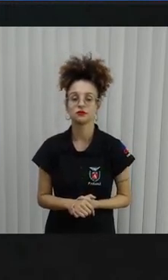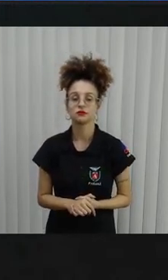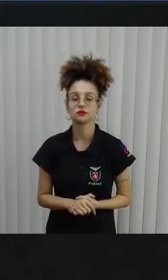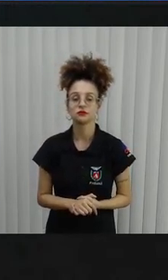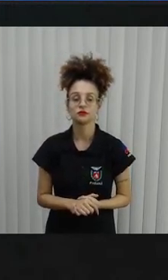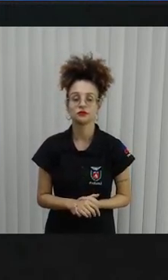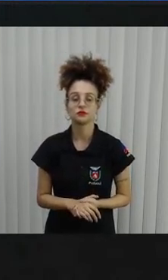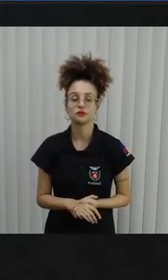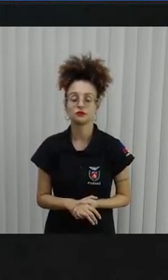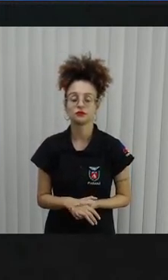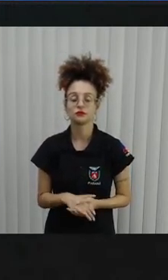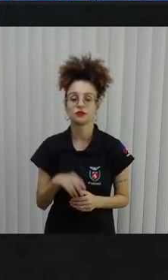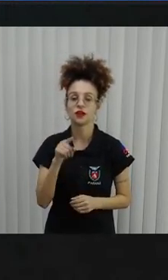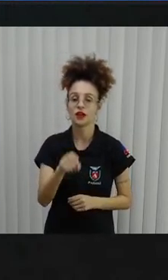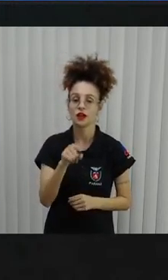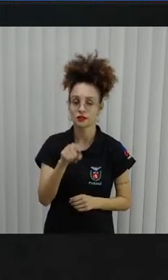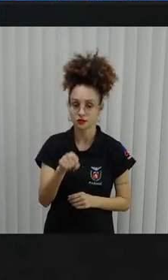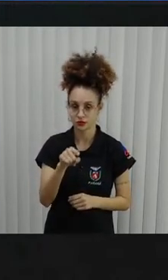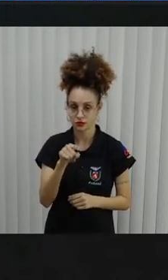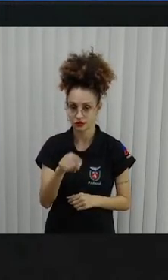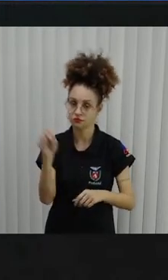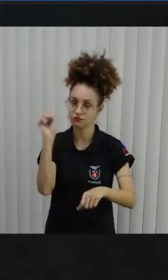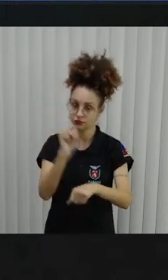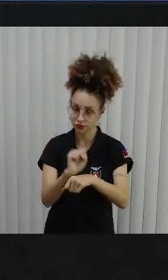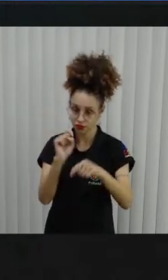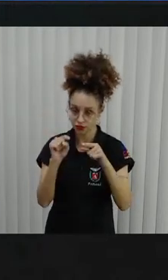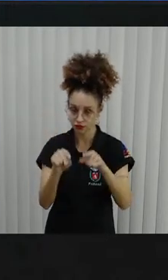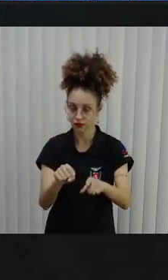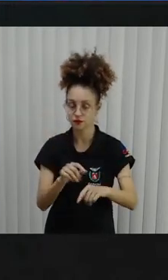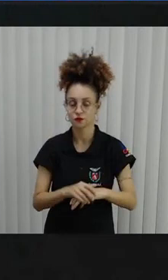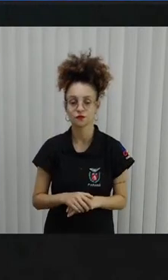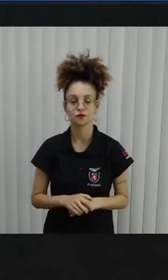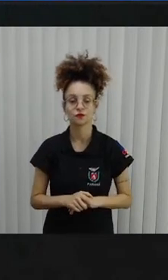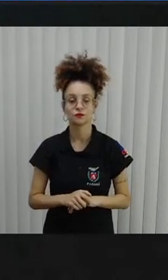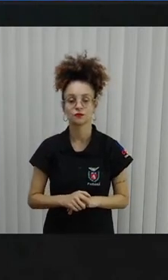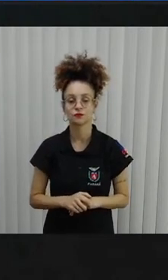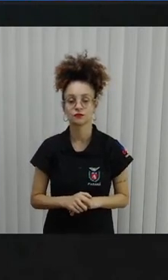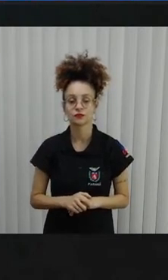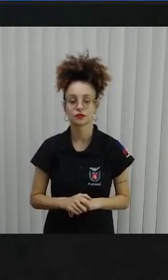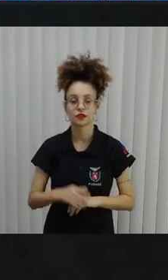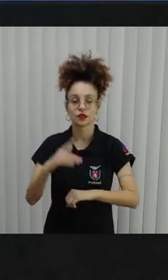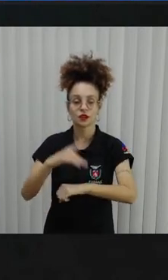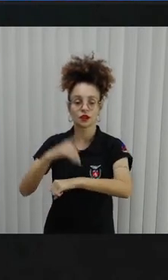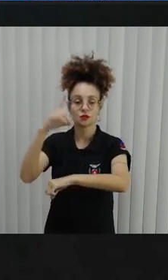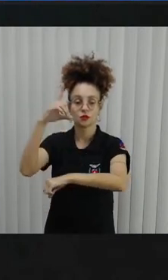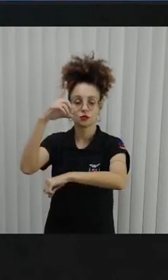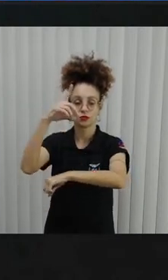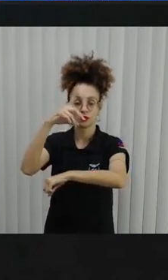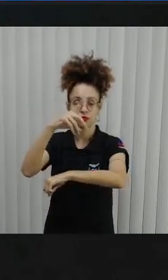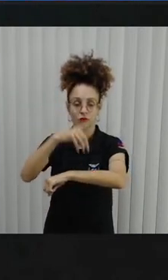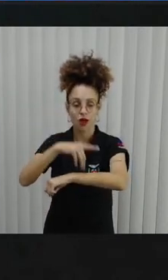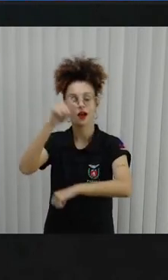alterar, pare este script, beleza? Parei tudo aqui, tô aqui. Vou pular. Aí sim. Vamos ver.